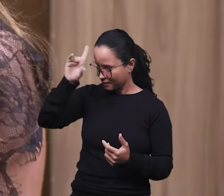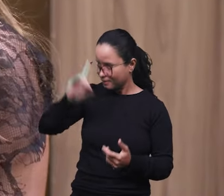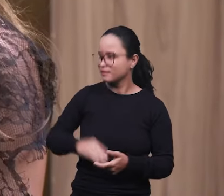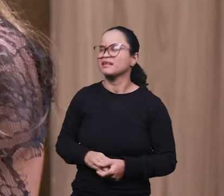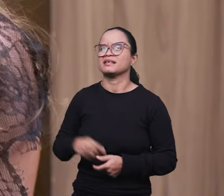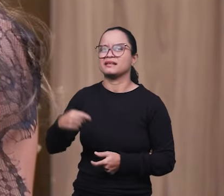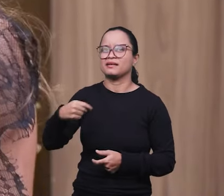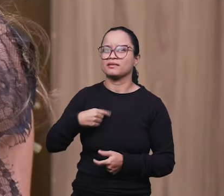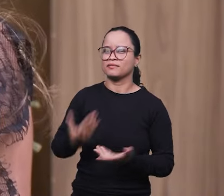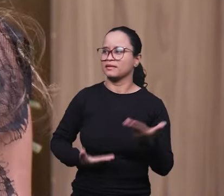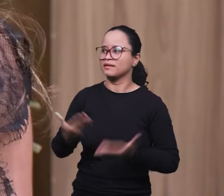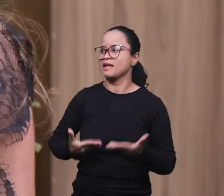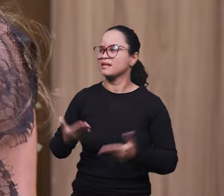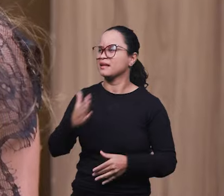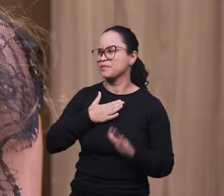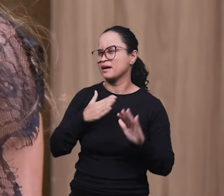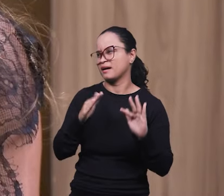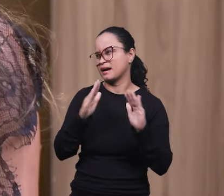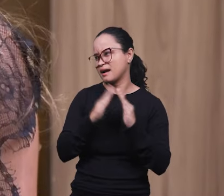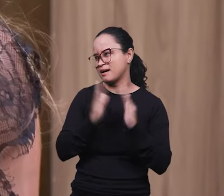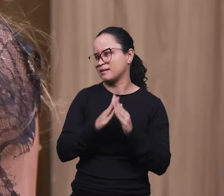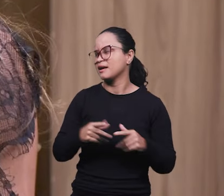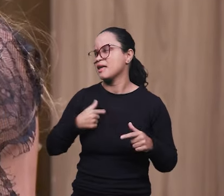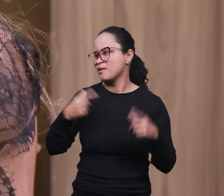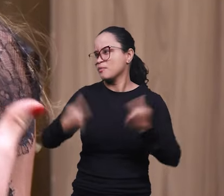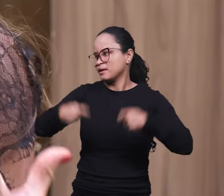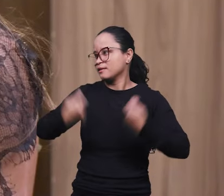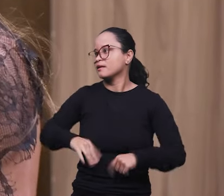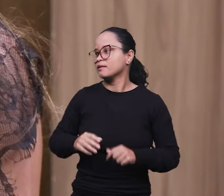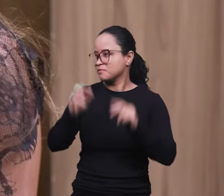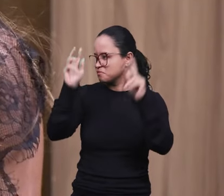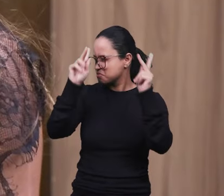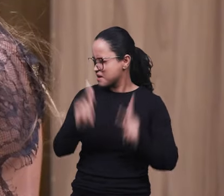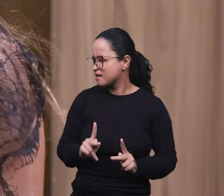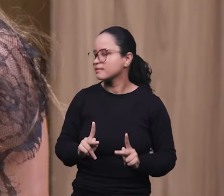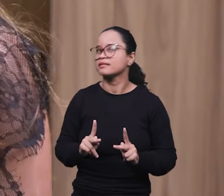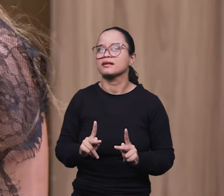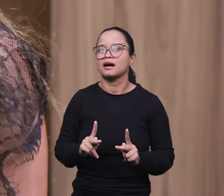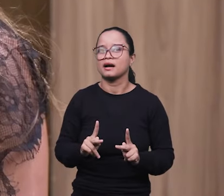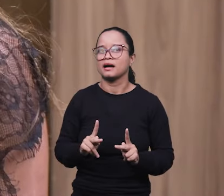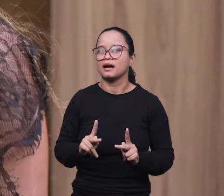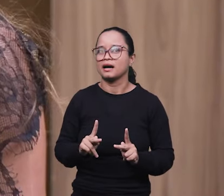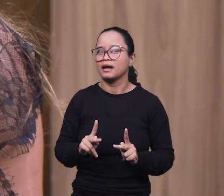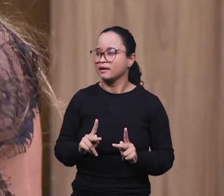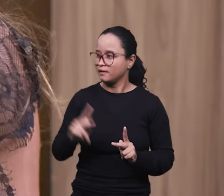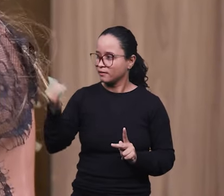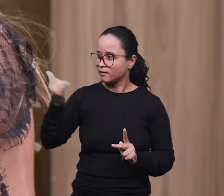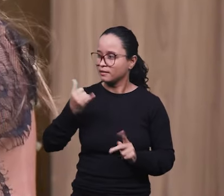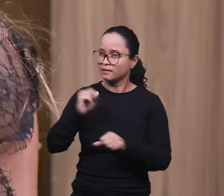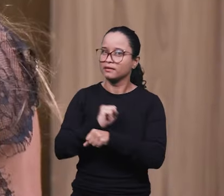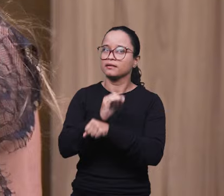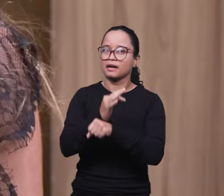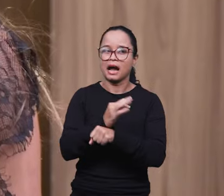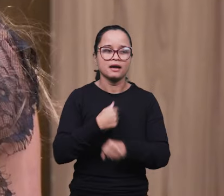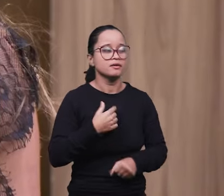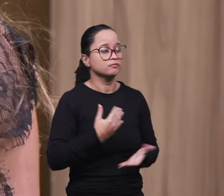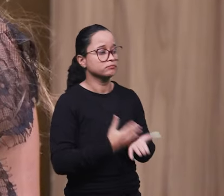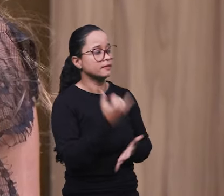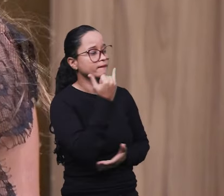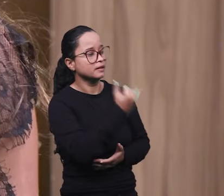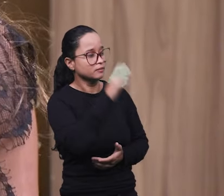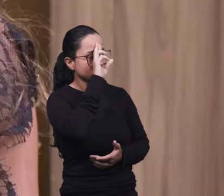umas umas situações na minha casa tô precisando de uma paz de uma palavra de esperança naquele momento eu comecei a falar do senhor